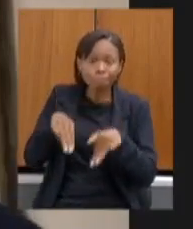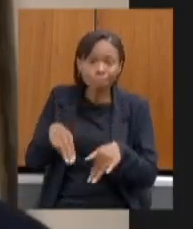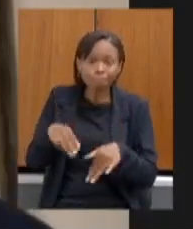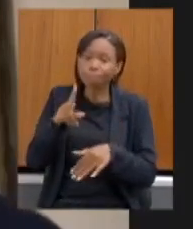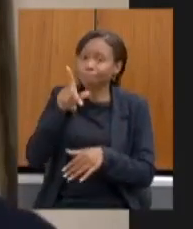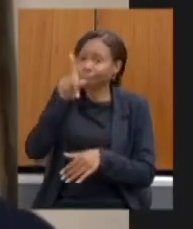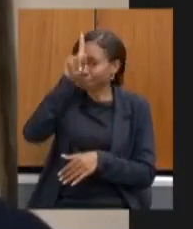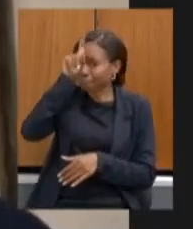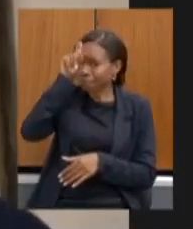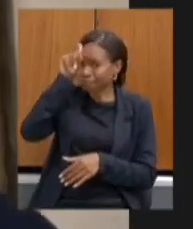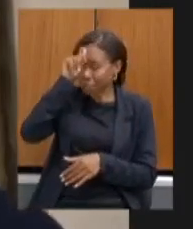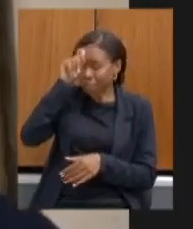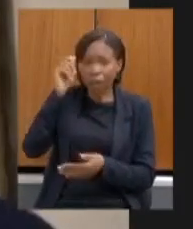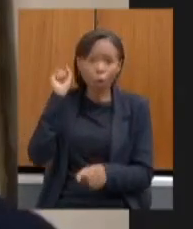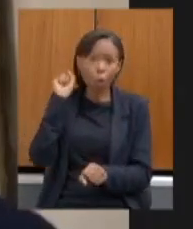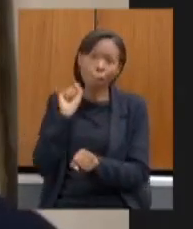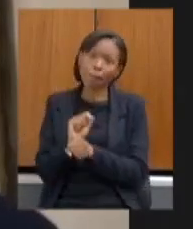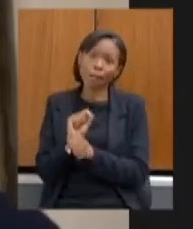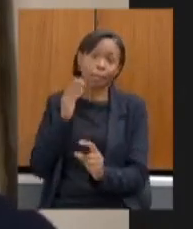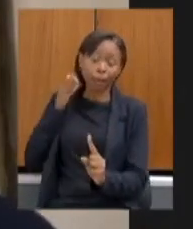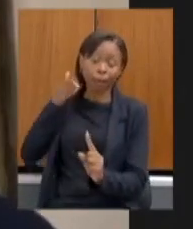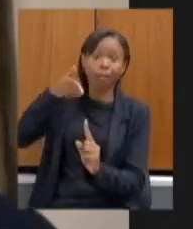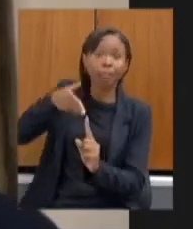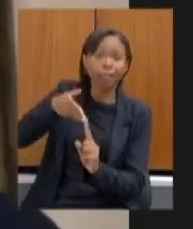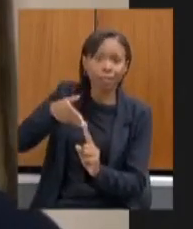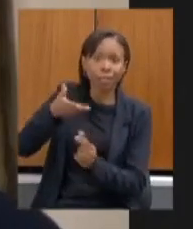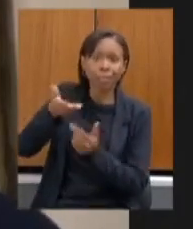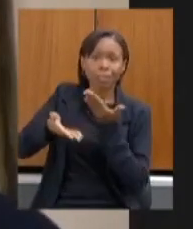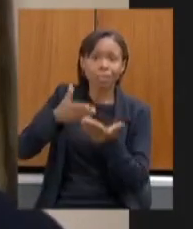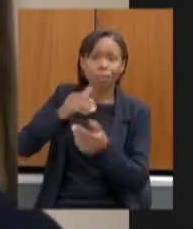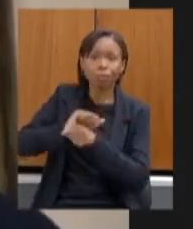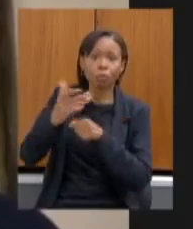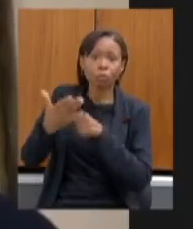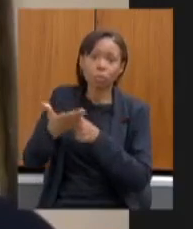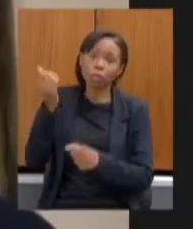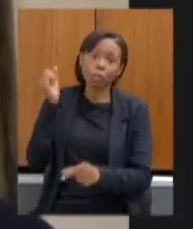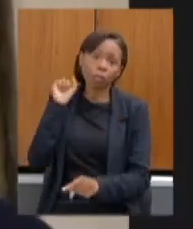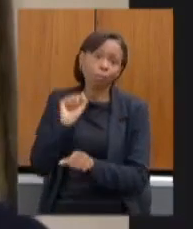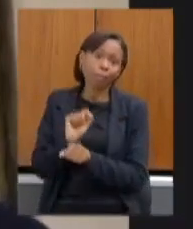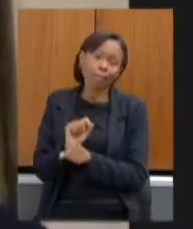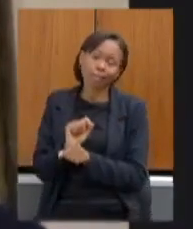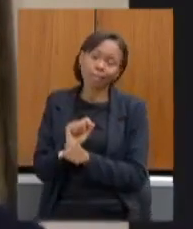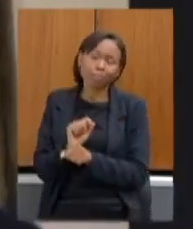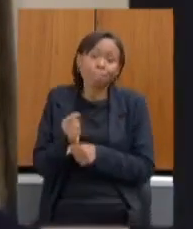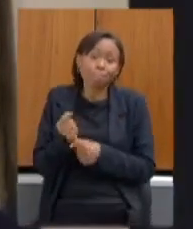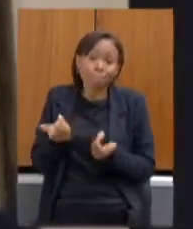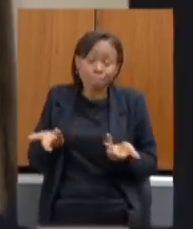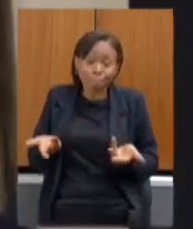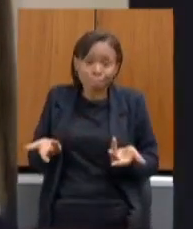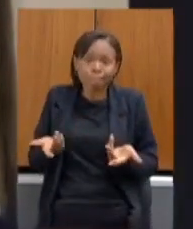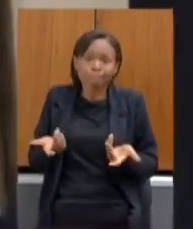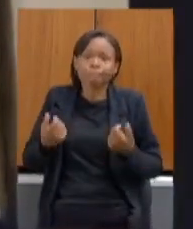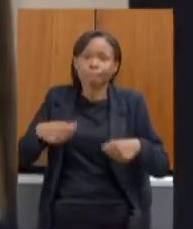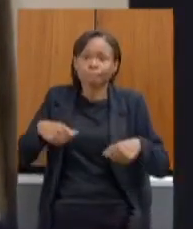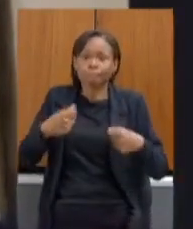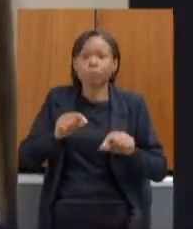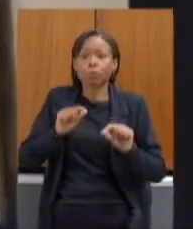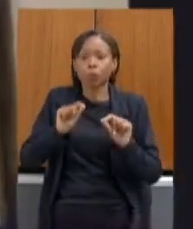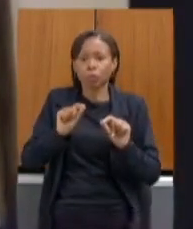tratamento da Covid em todo o norte de Minas, então é importante que os contratos provisórios